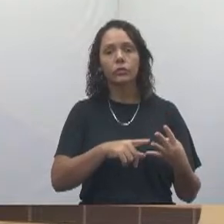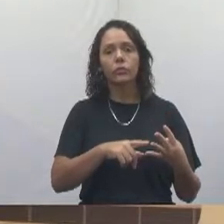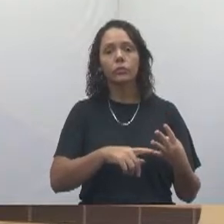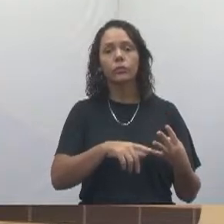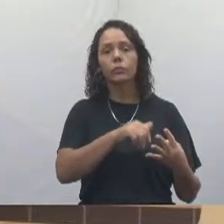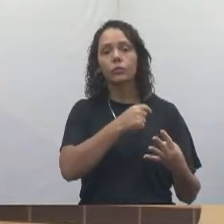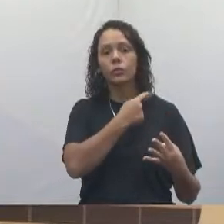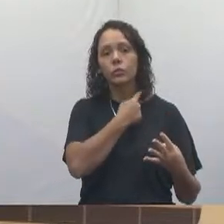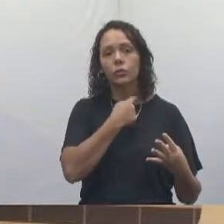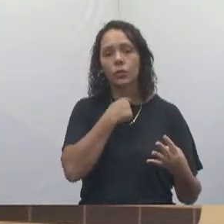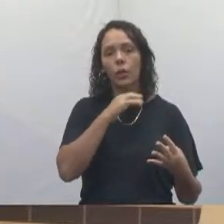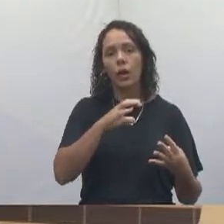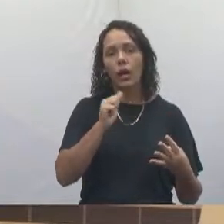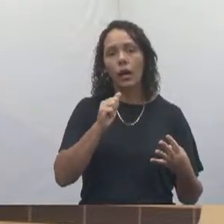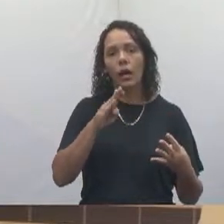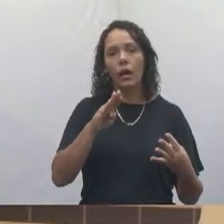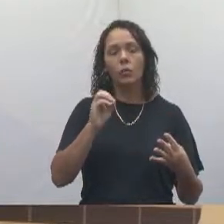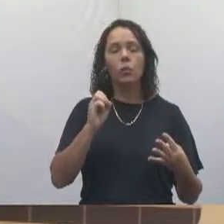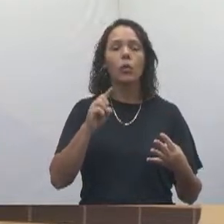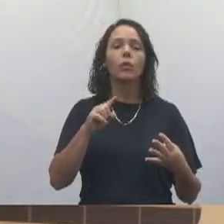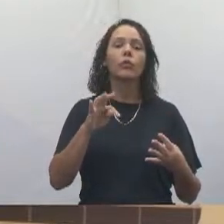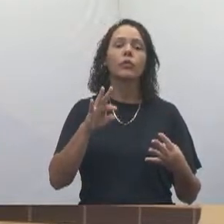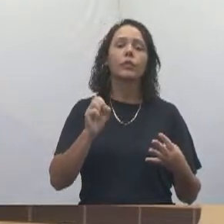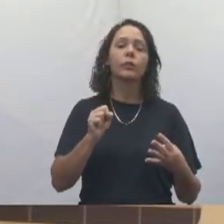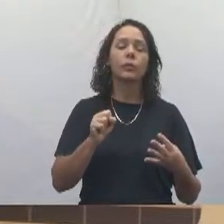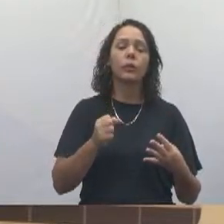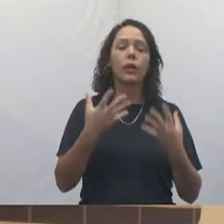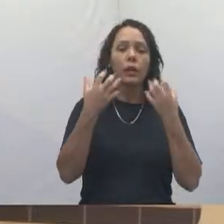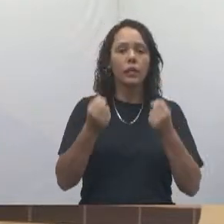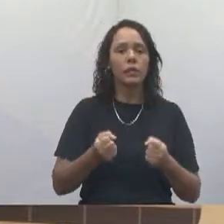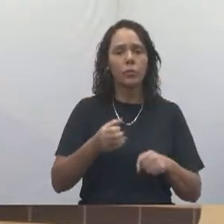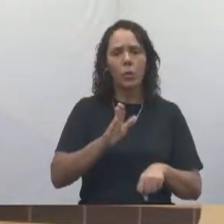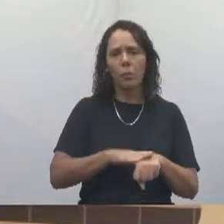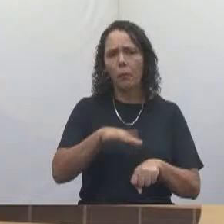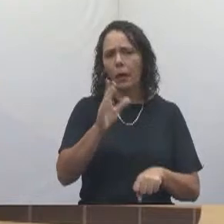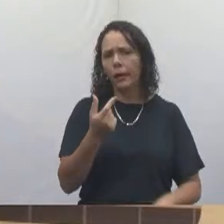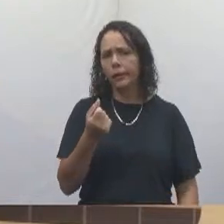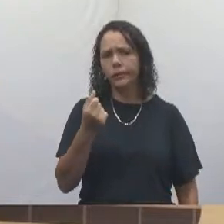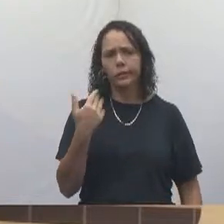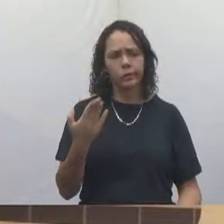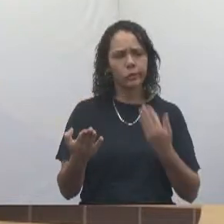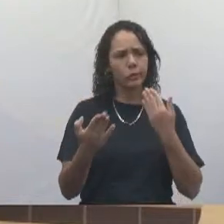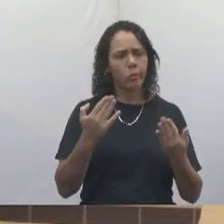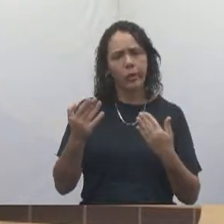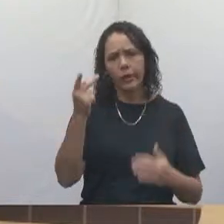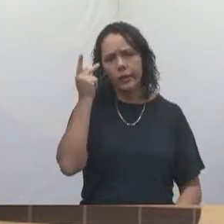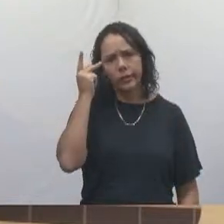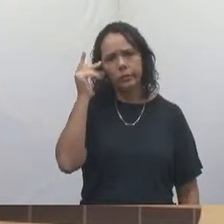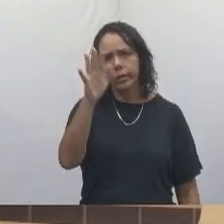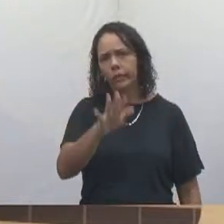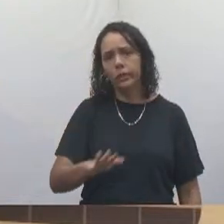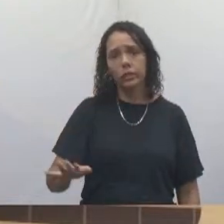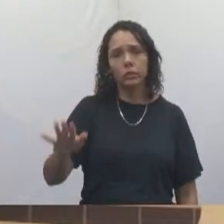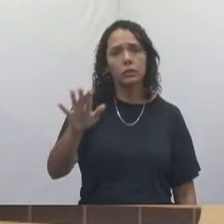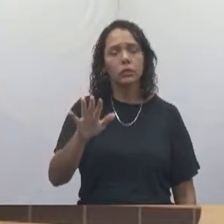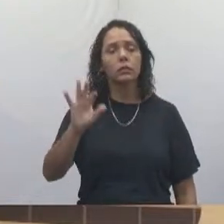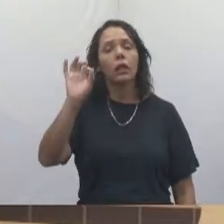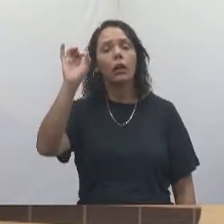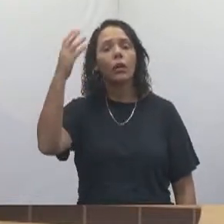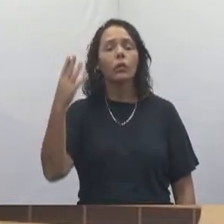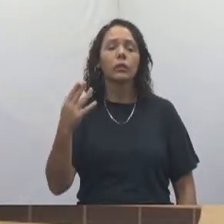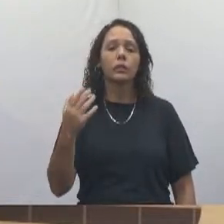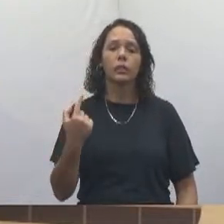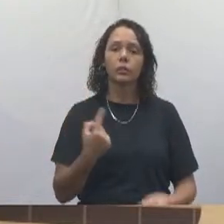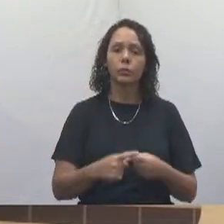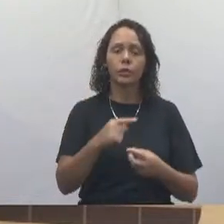recebeu de extra mais dinheiro que o estado de São Paulo inteiro. Isso acontece por